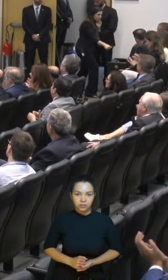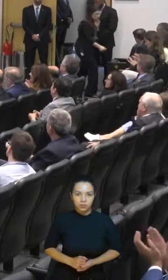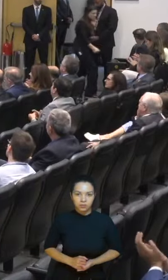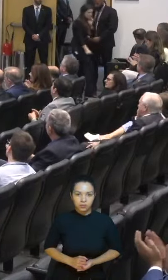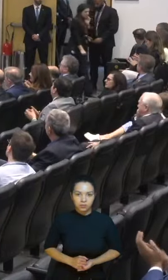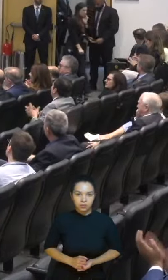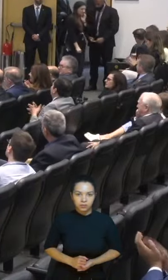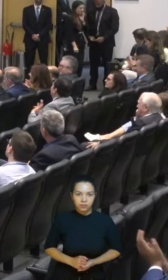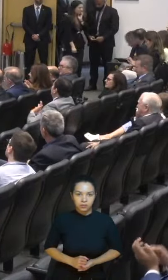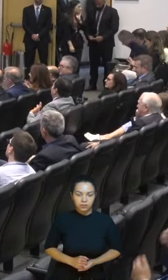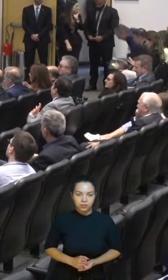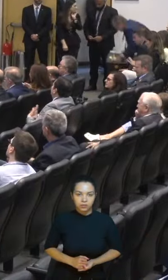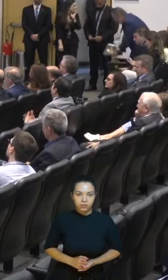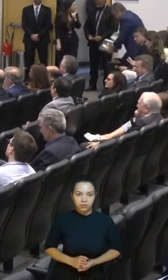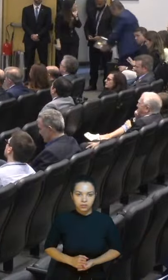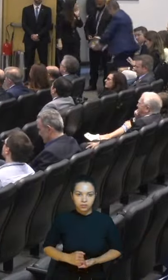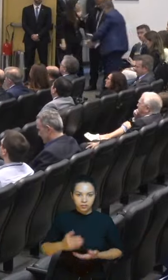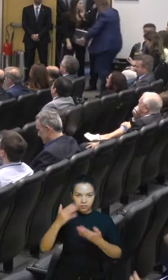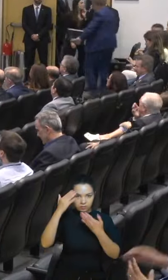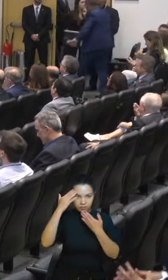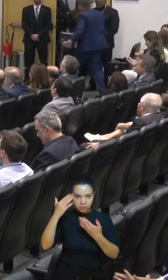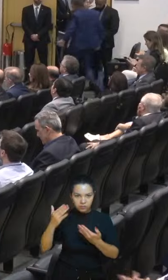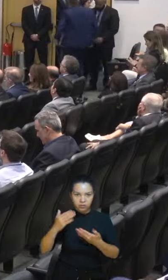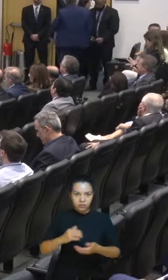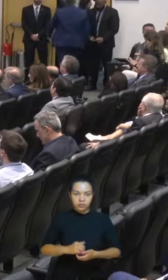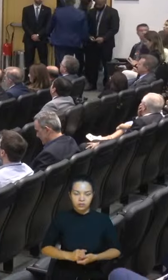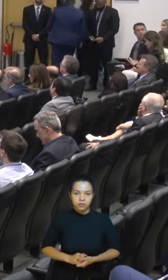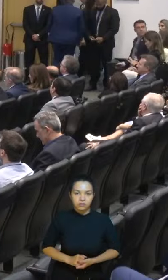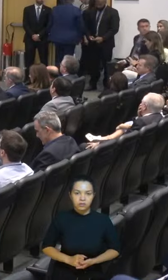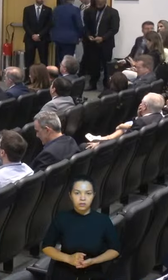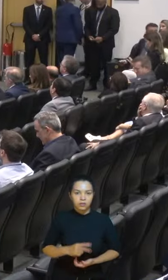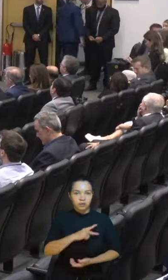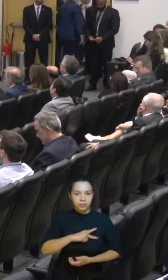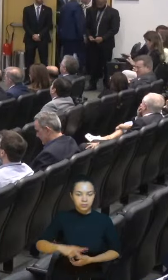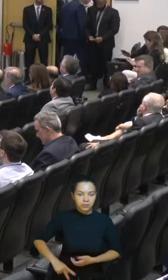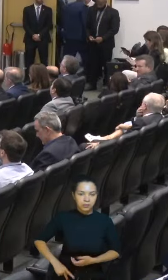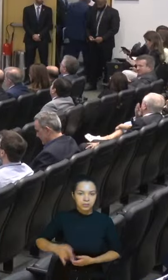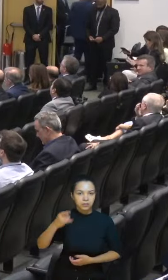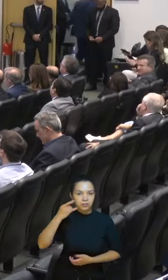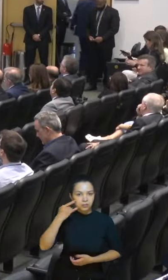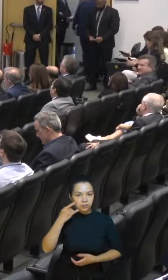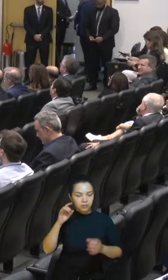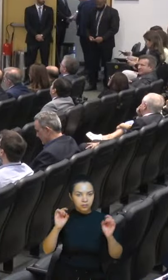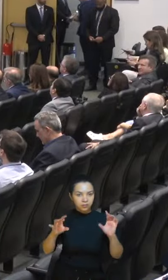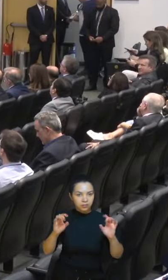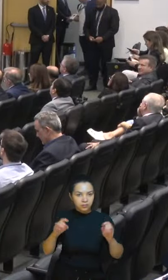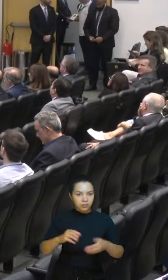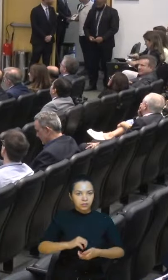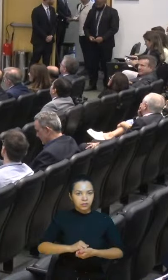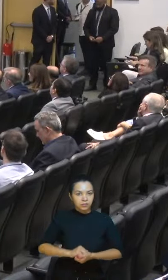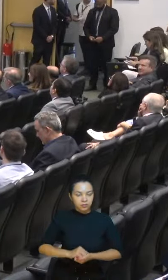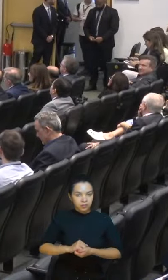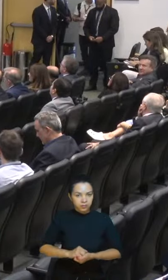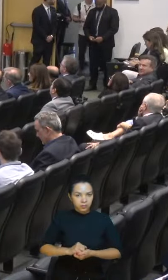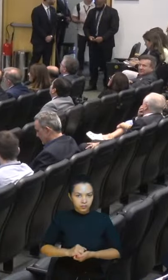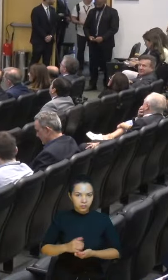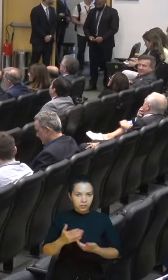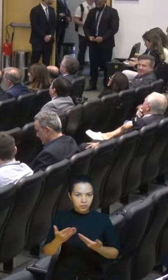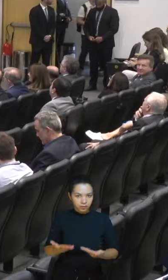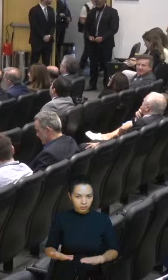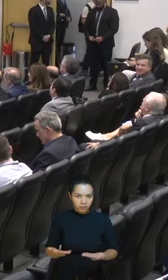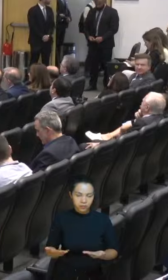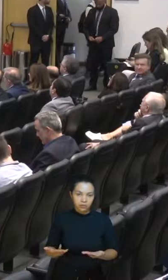Catarina agradeço Presidente Mauro de Nadal por essa possibilidade cumprimento vossa excelência por esse Magno